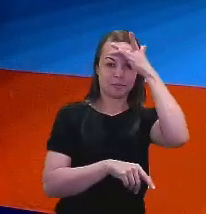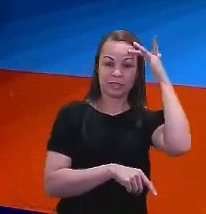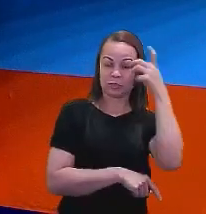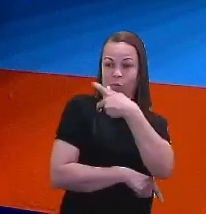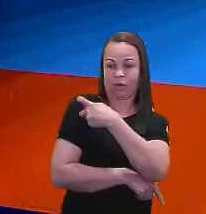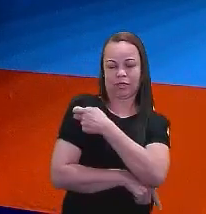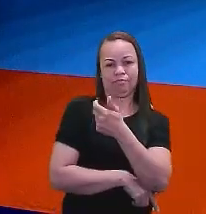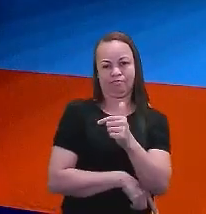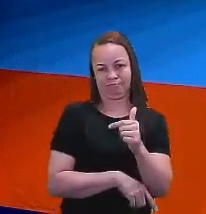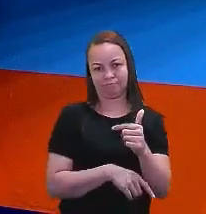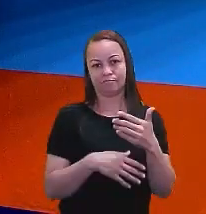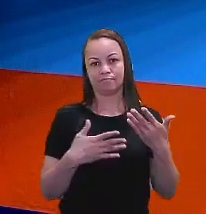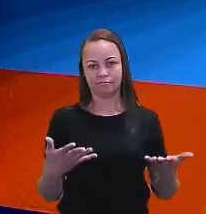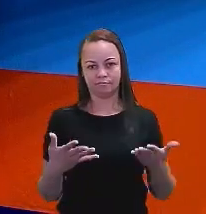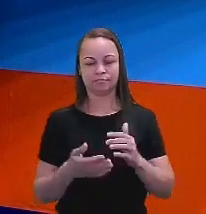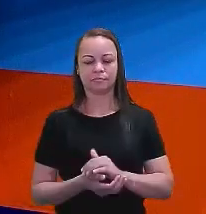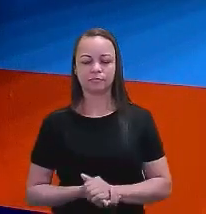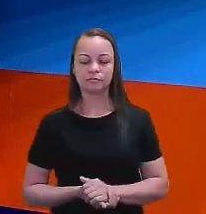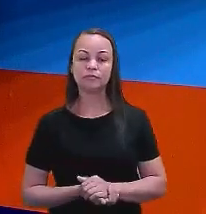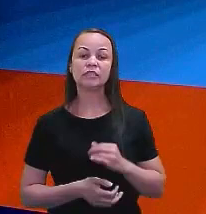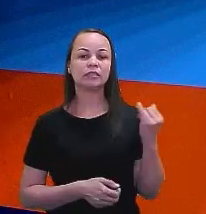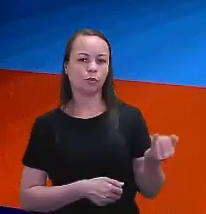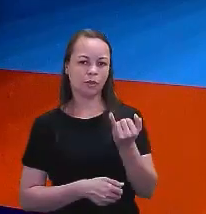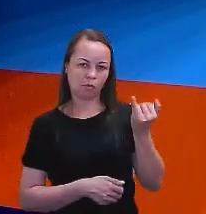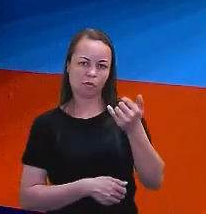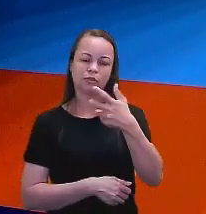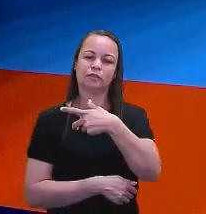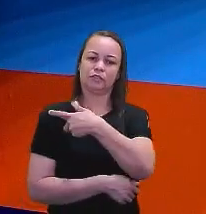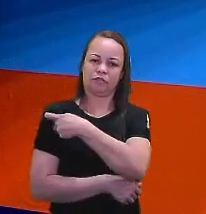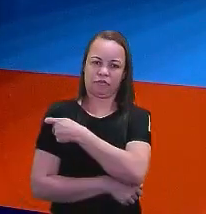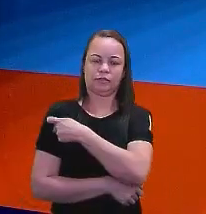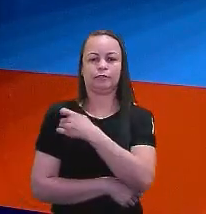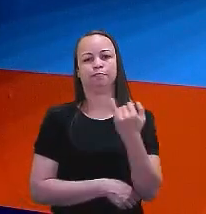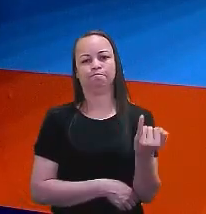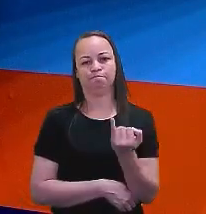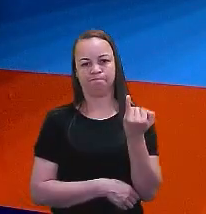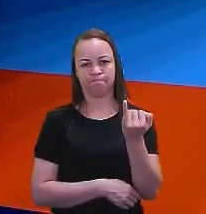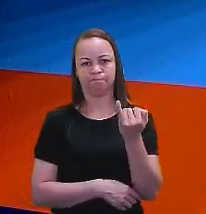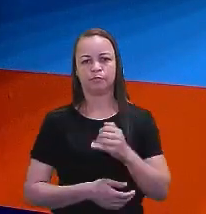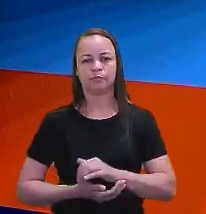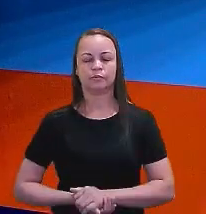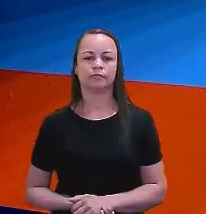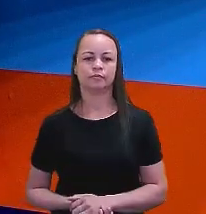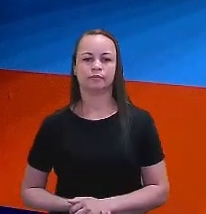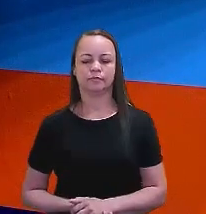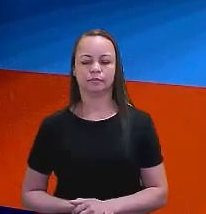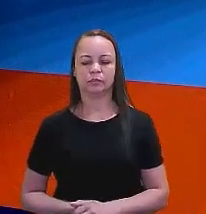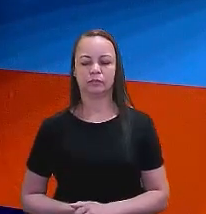conheceu hoje, né, a importância de ser vacinado.